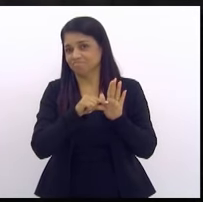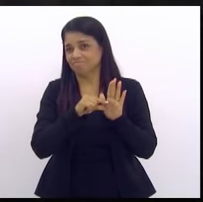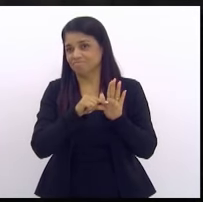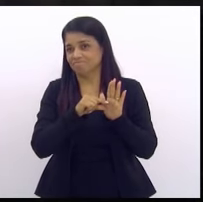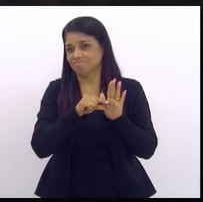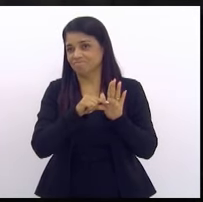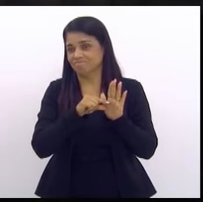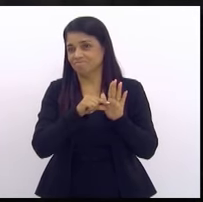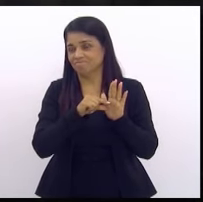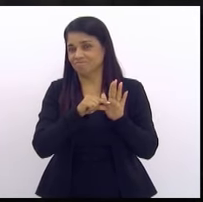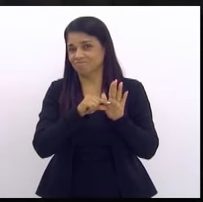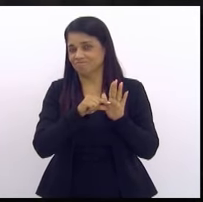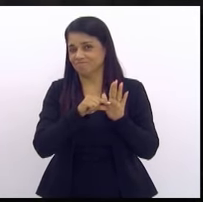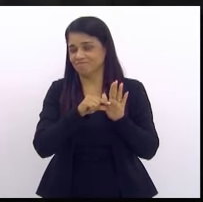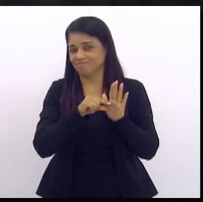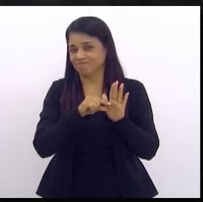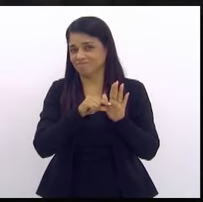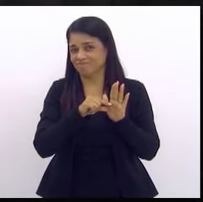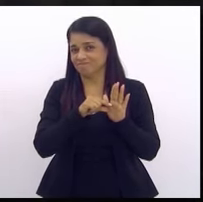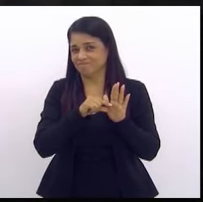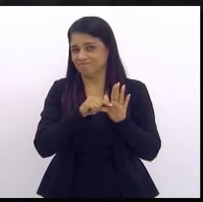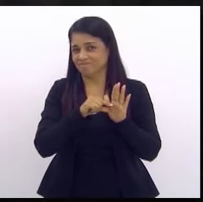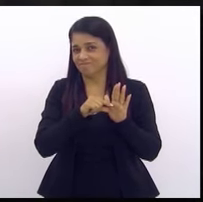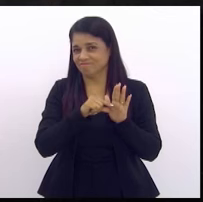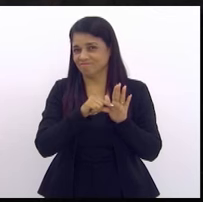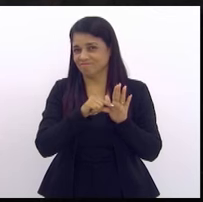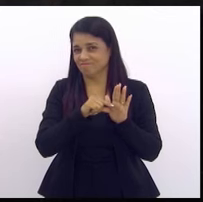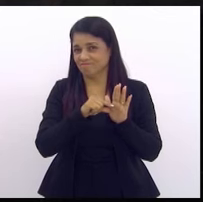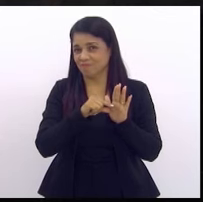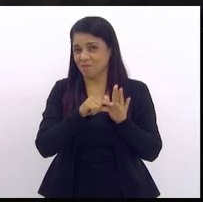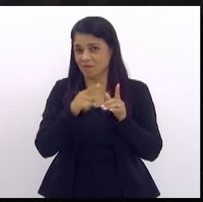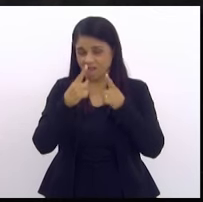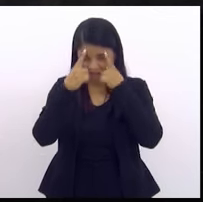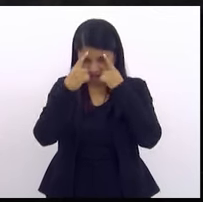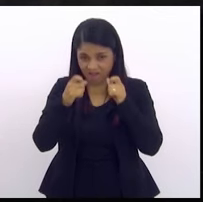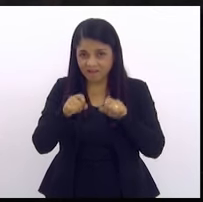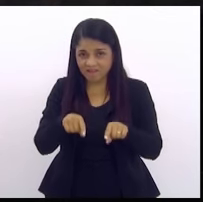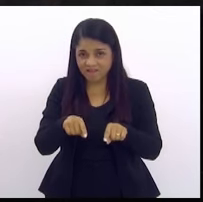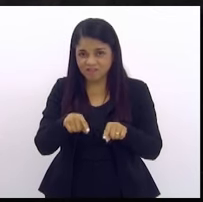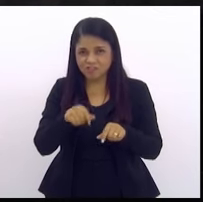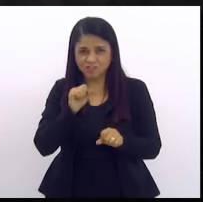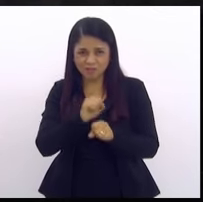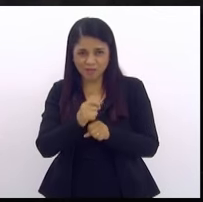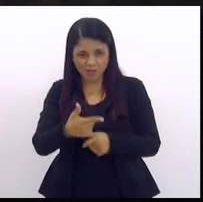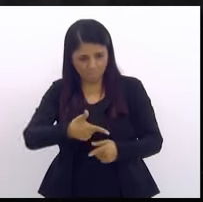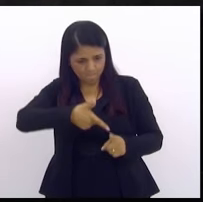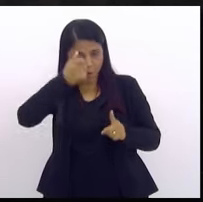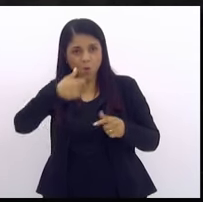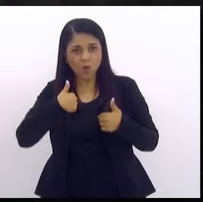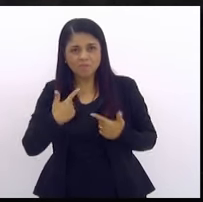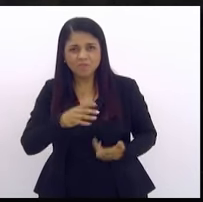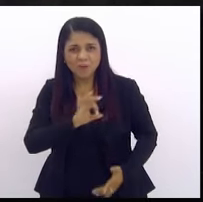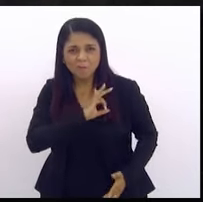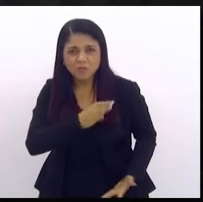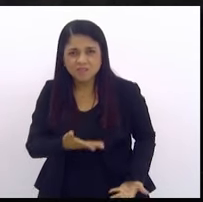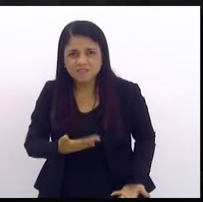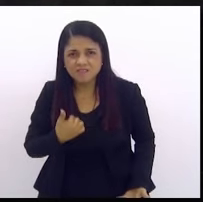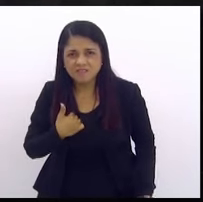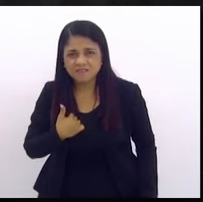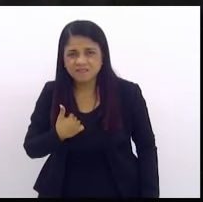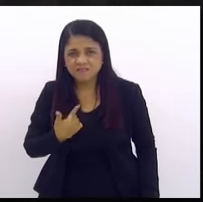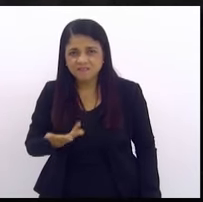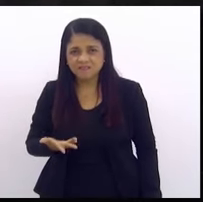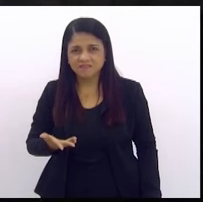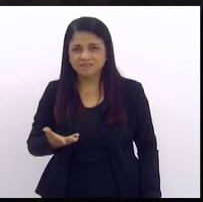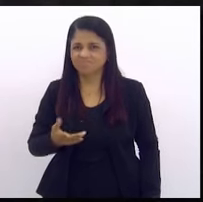Usar os meios necessários para repelir injusta agressão, o que vai esperar primeiro tiro, o que muitos falam aí, negativo, amigo.